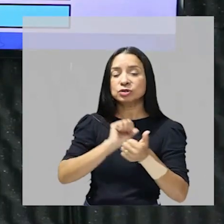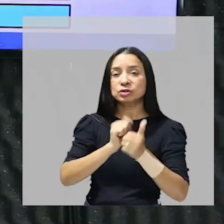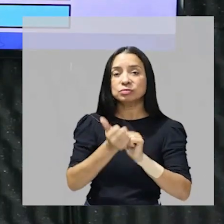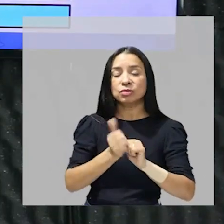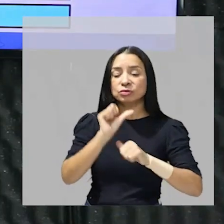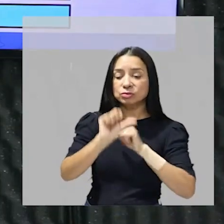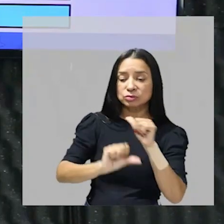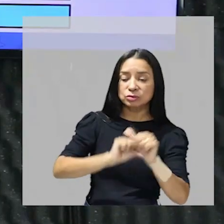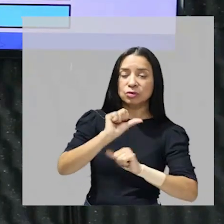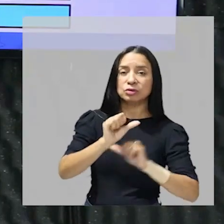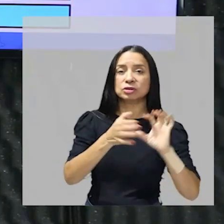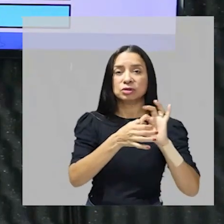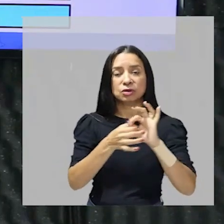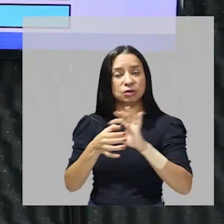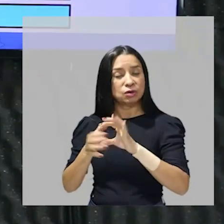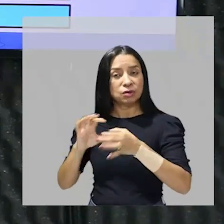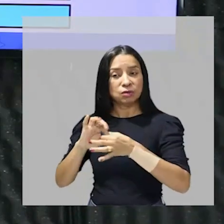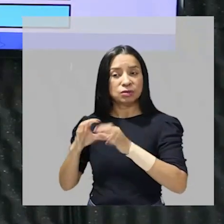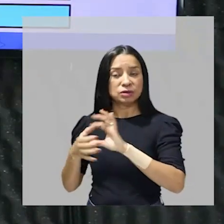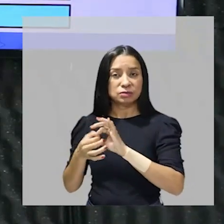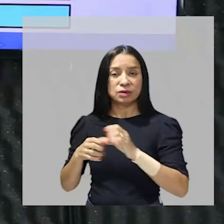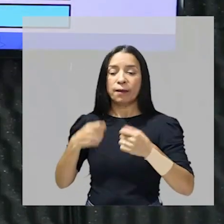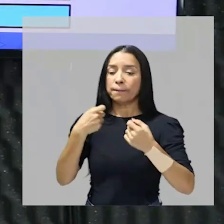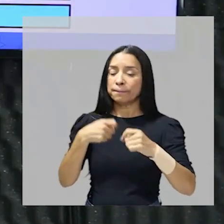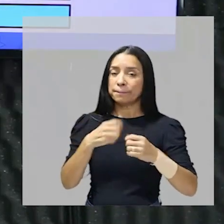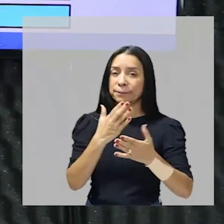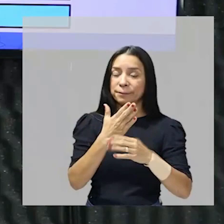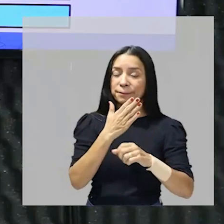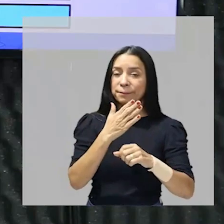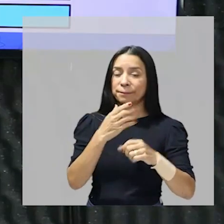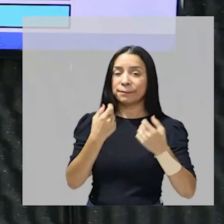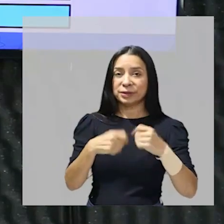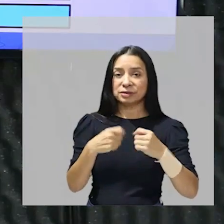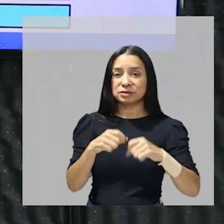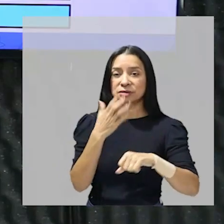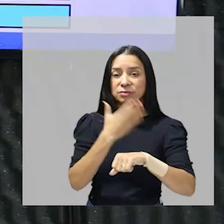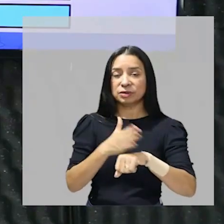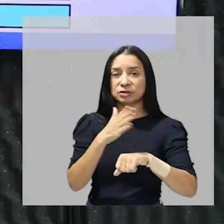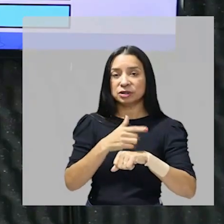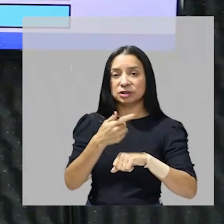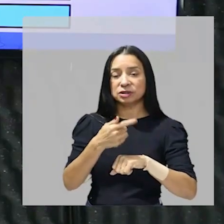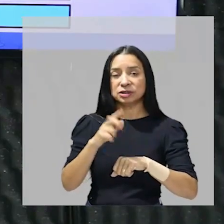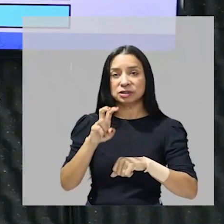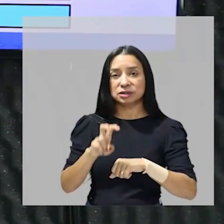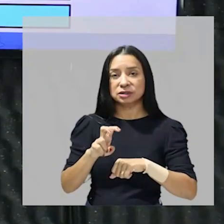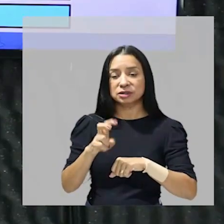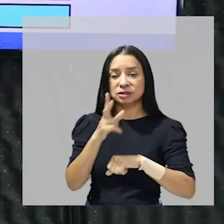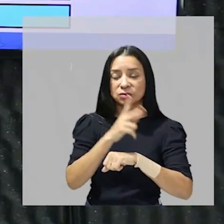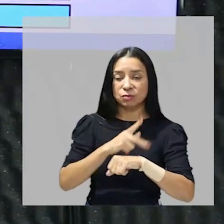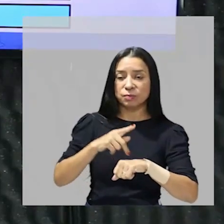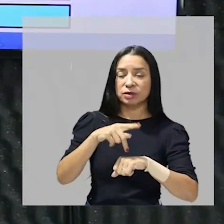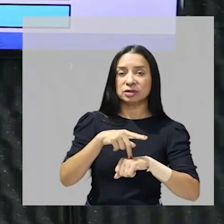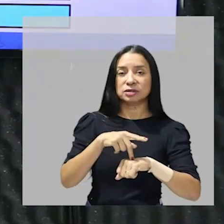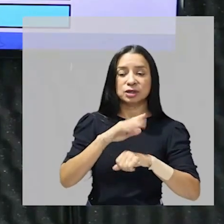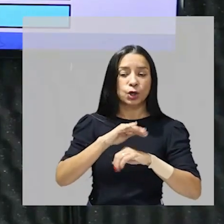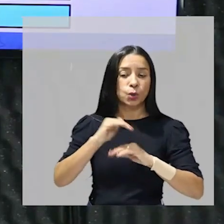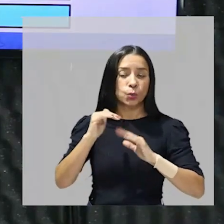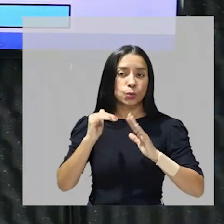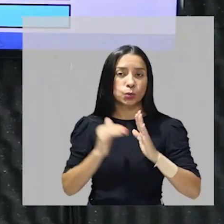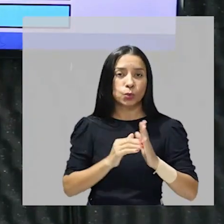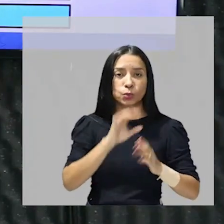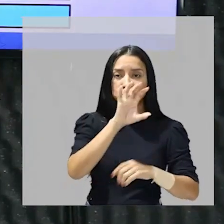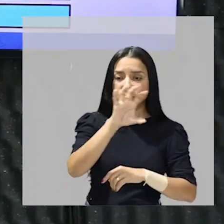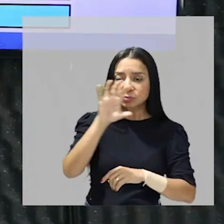deve ser praticada em 75 países, em todos os continentes, deve ter uma boa aceitação